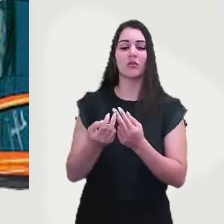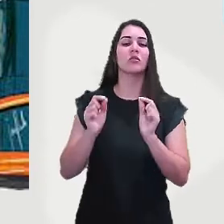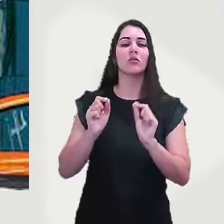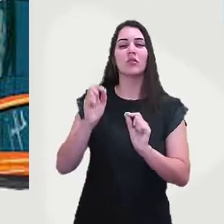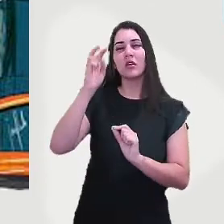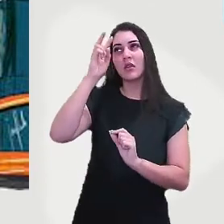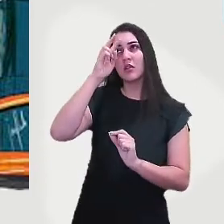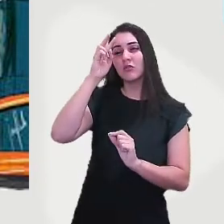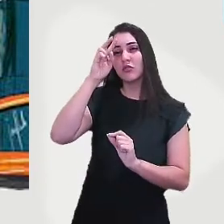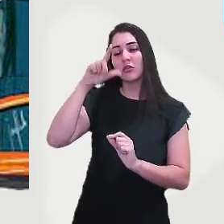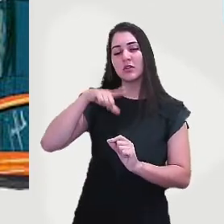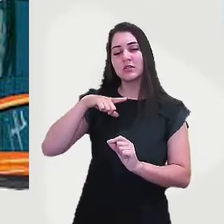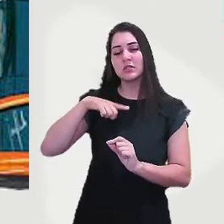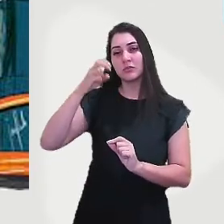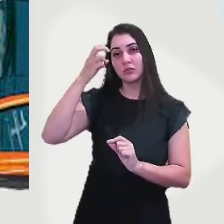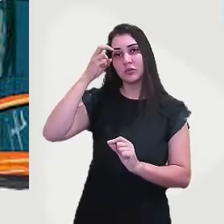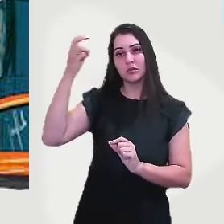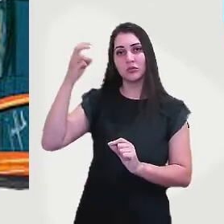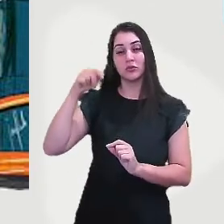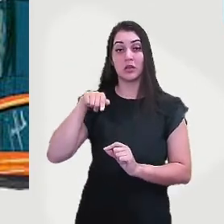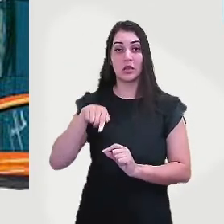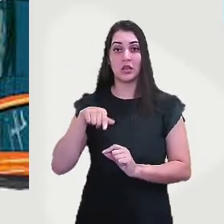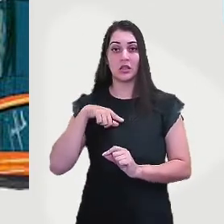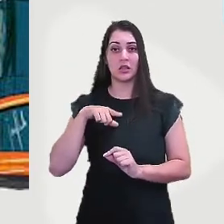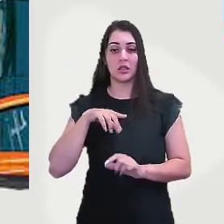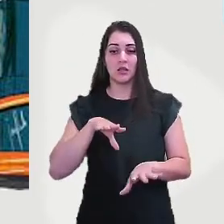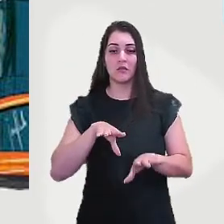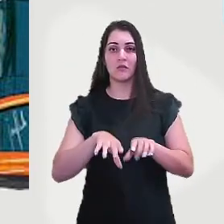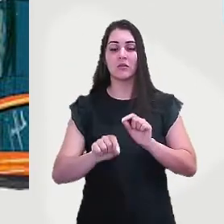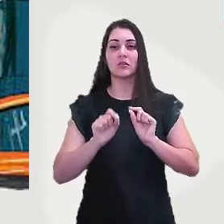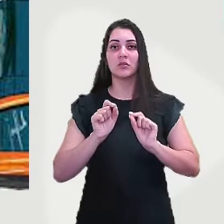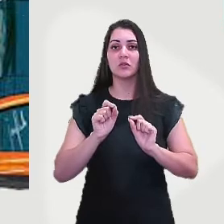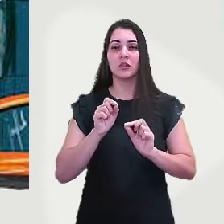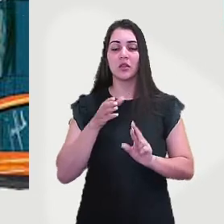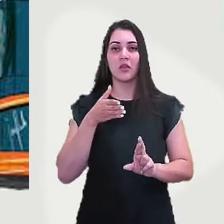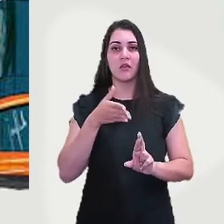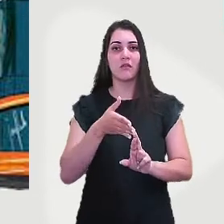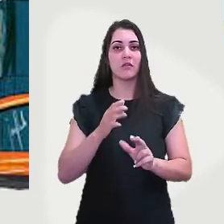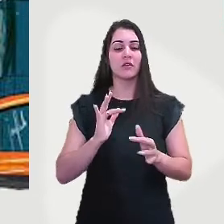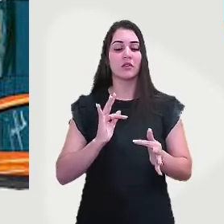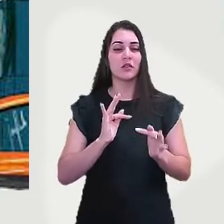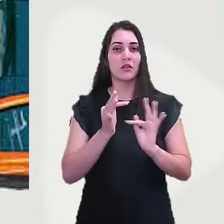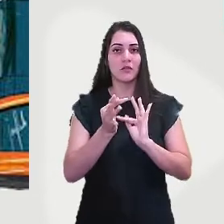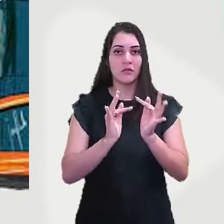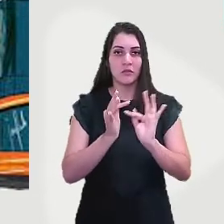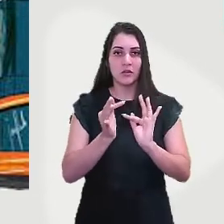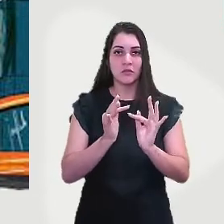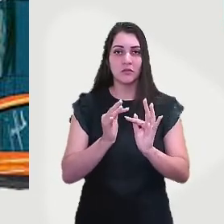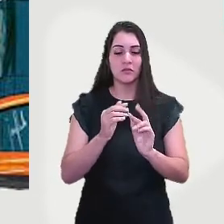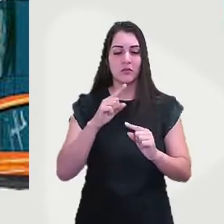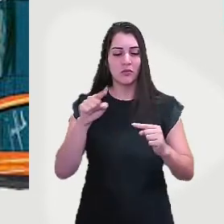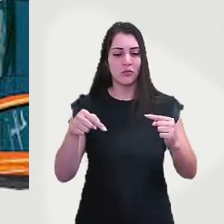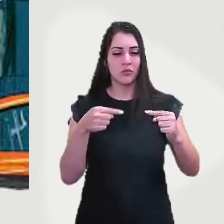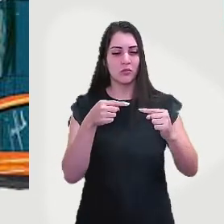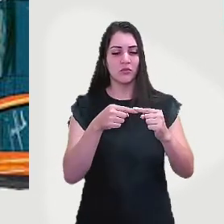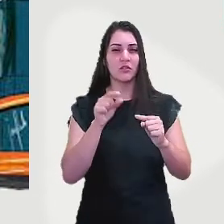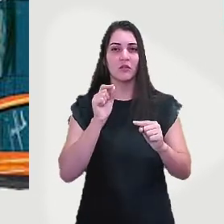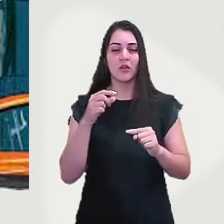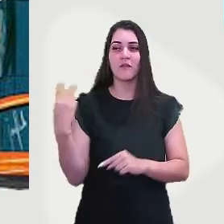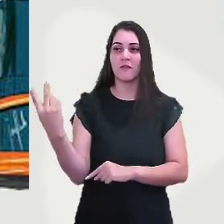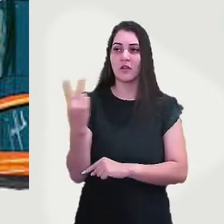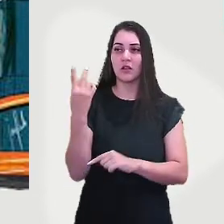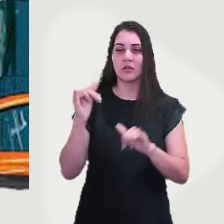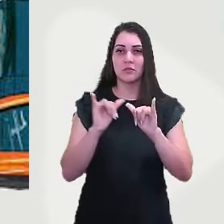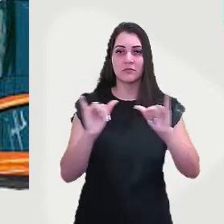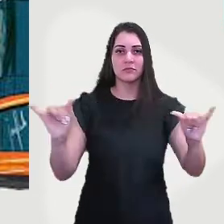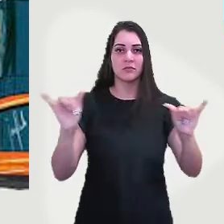culturais. Lá também há formação referente ao frevo. O objetivo é valorizar e divulgar a arte que